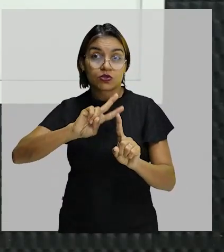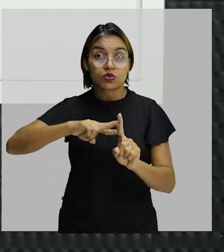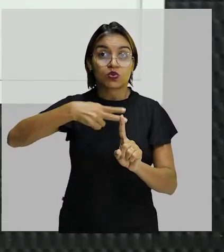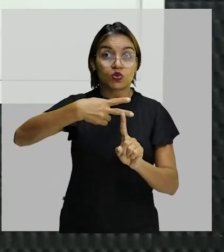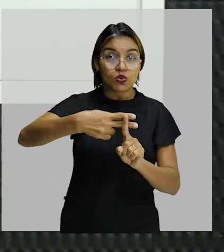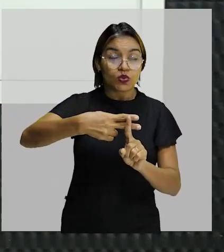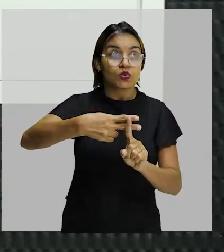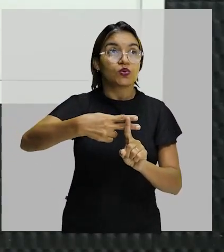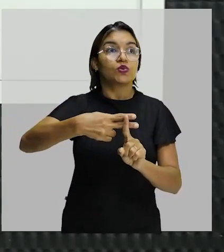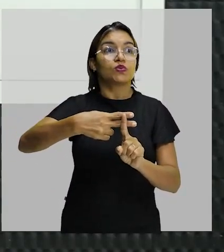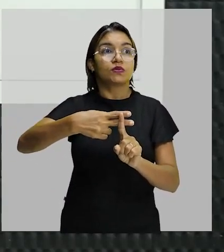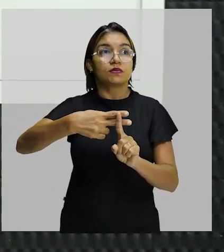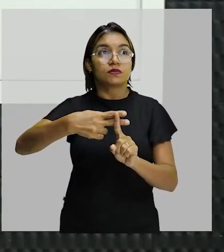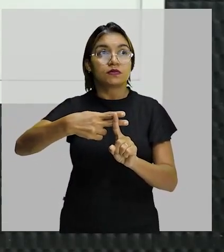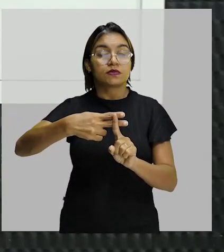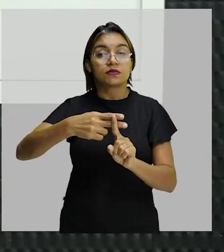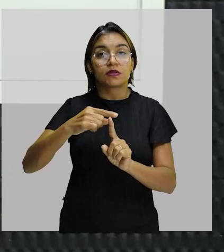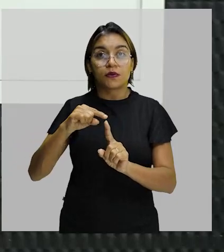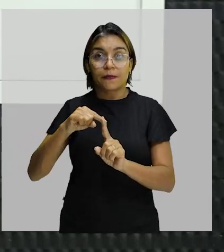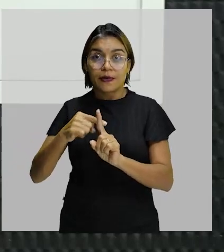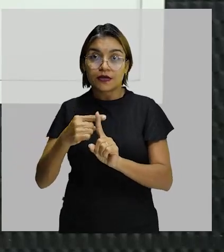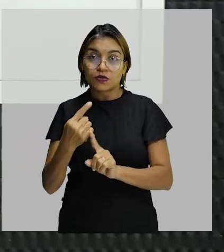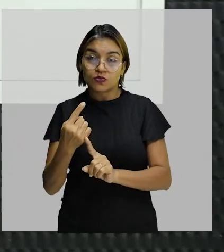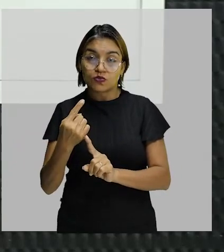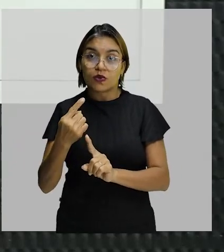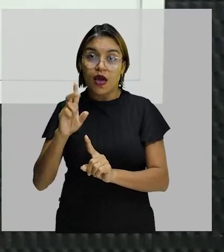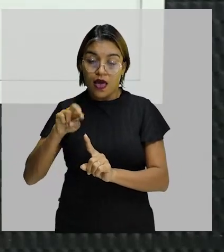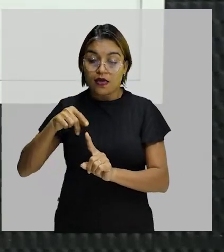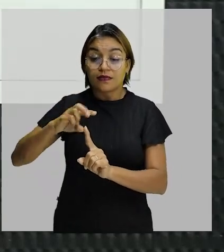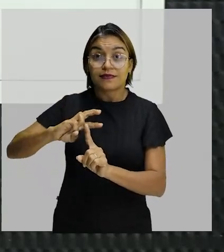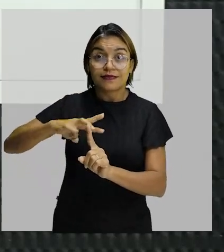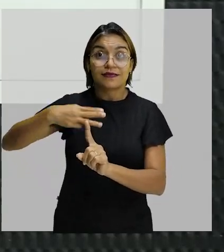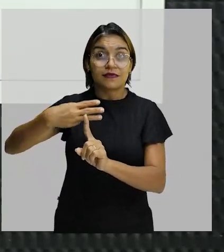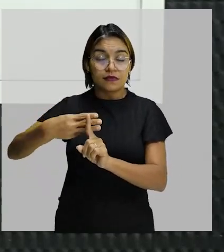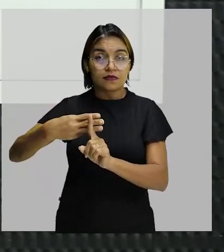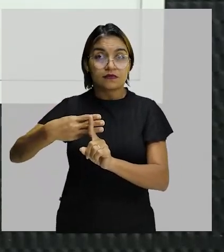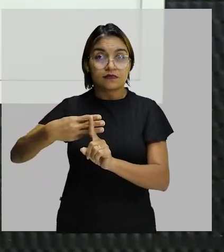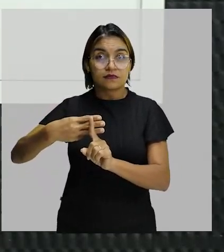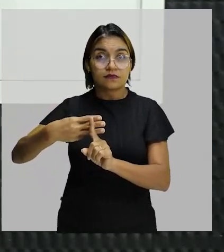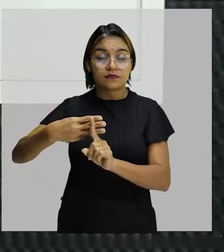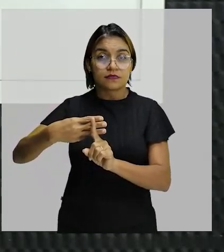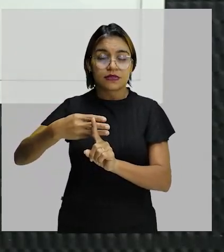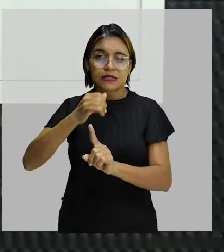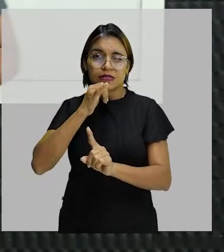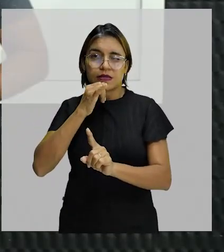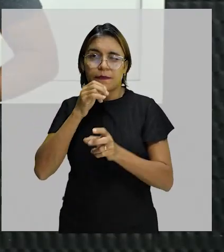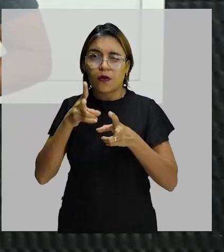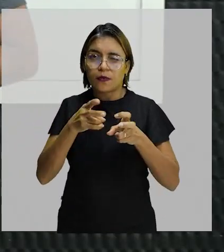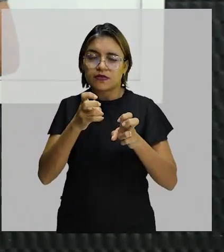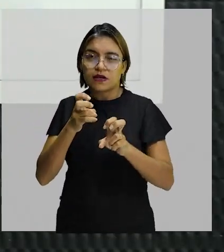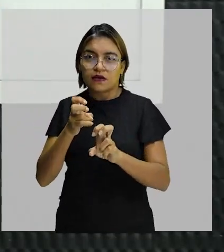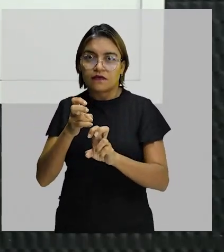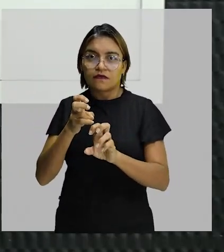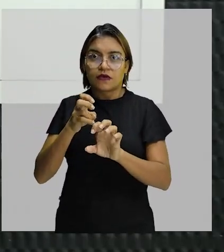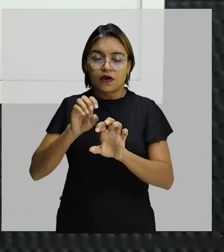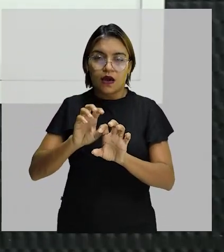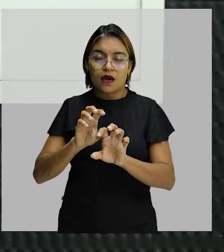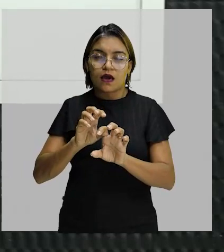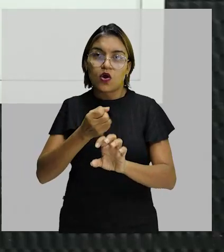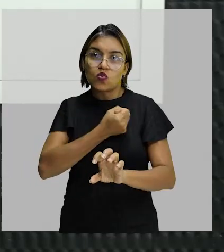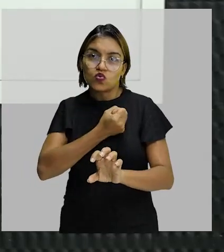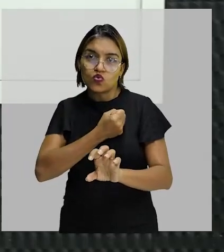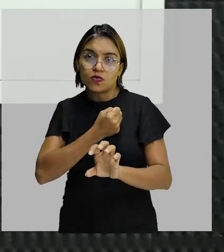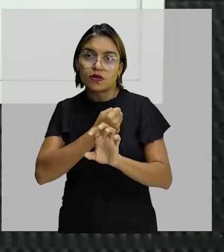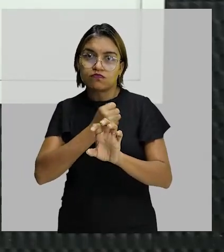aqui tem multiplicidade 3. Basta você olhar para os expoentes. Belezinha? Vamos fazer aqui um